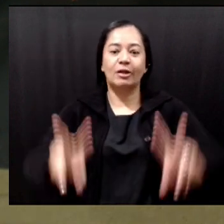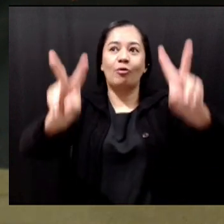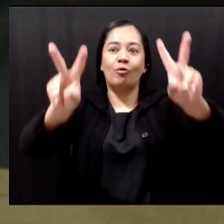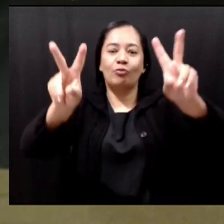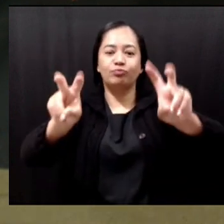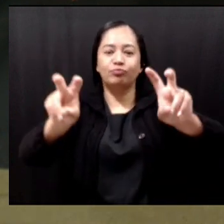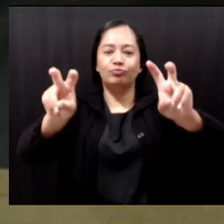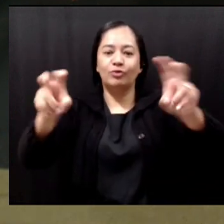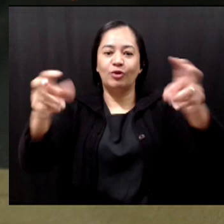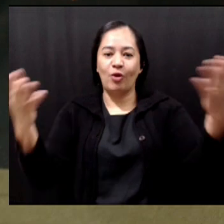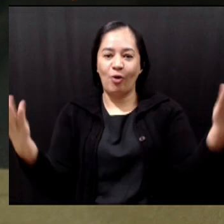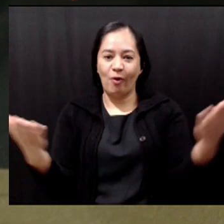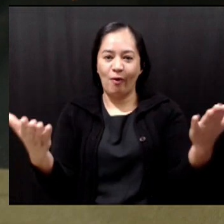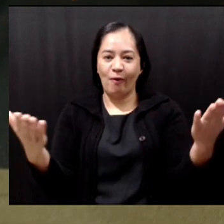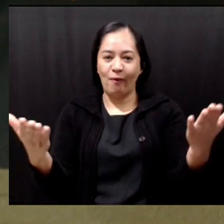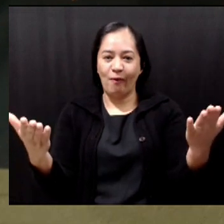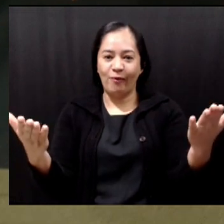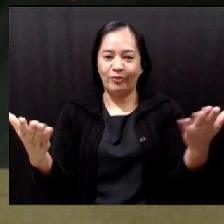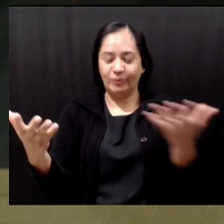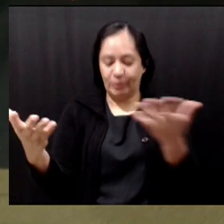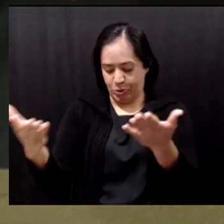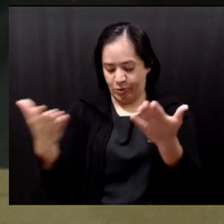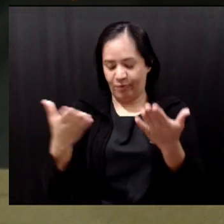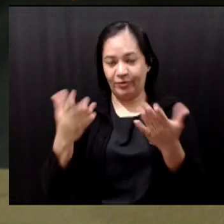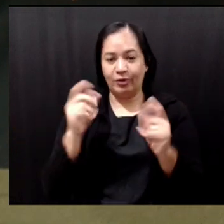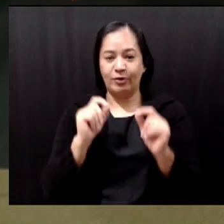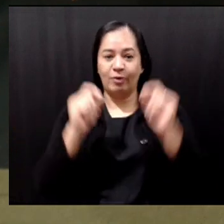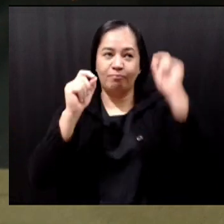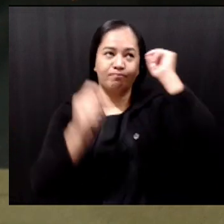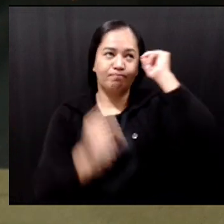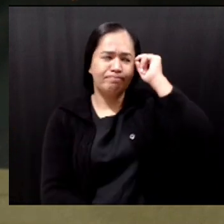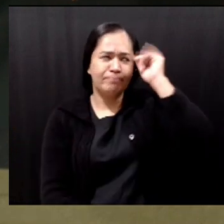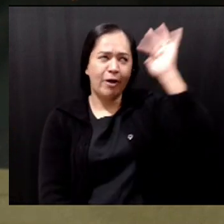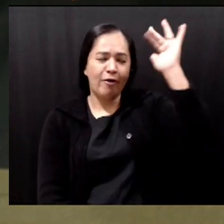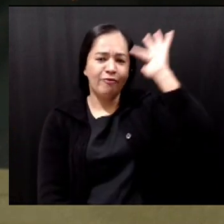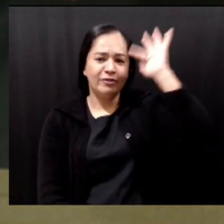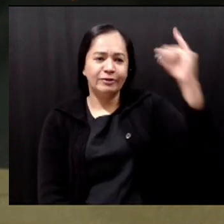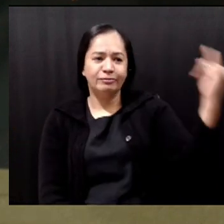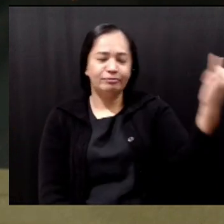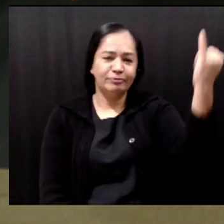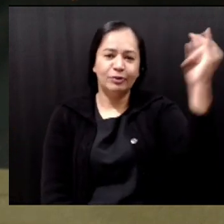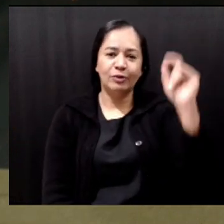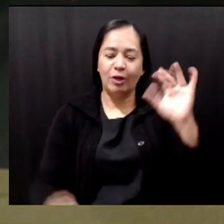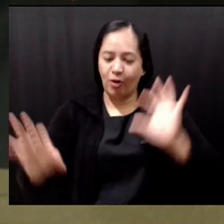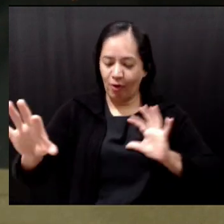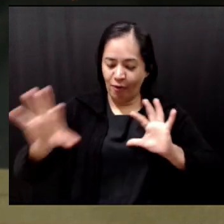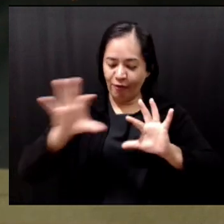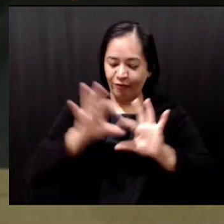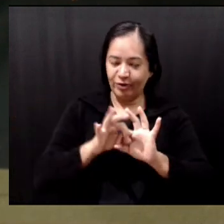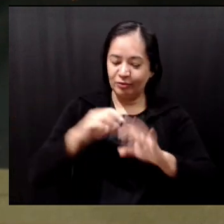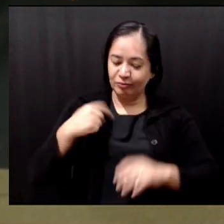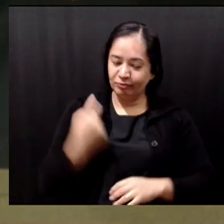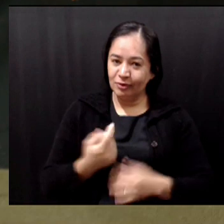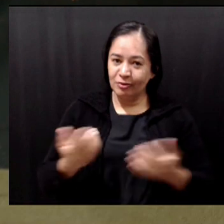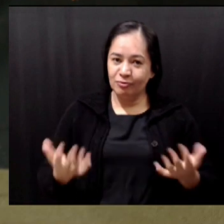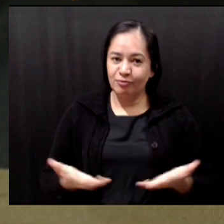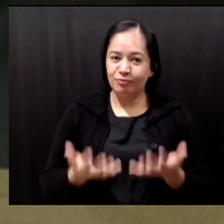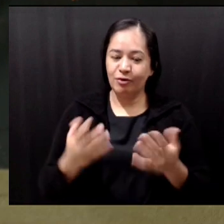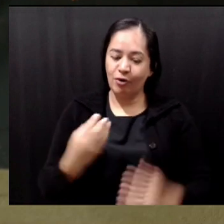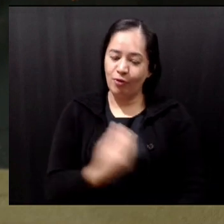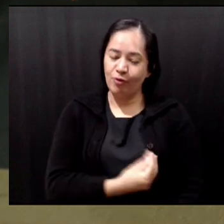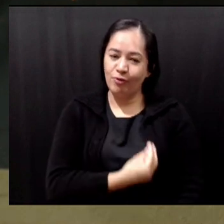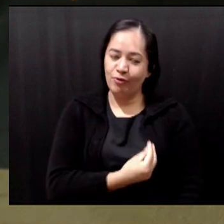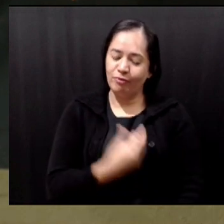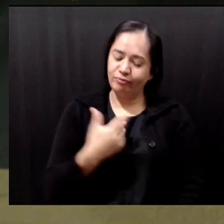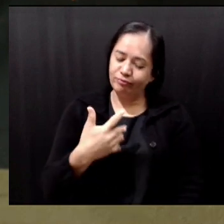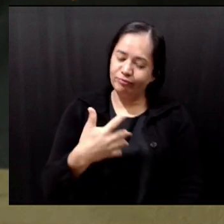nos convida para uma reflexão importante sobre os vínculos que cultivamos ao longo da vida. Você lembra que ontem